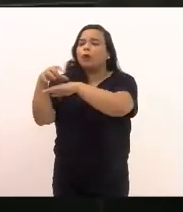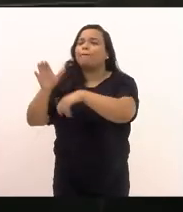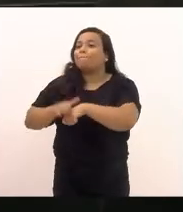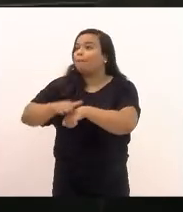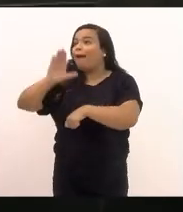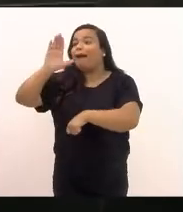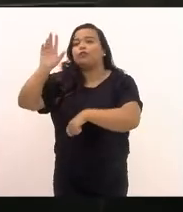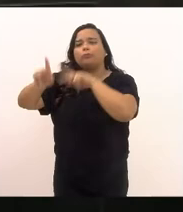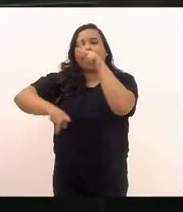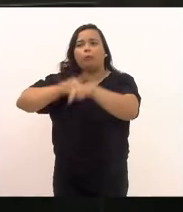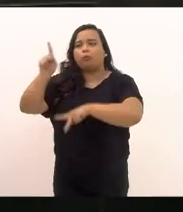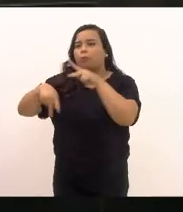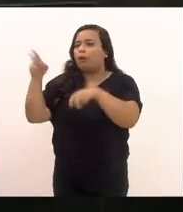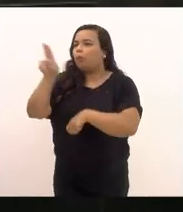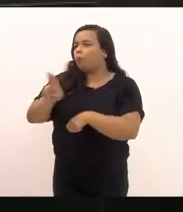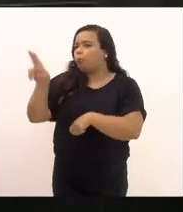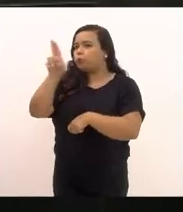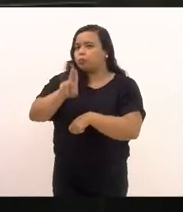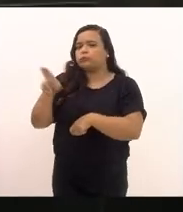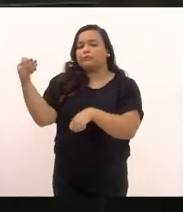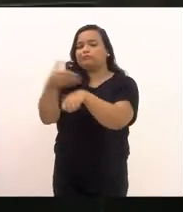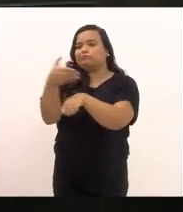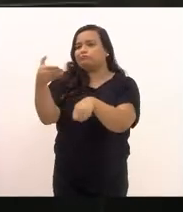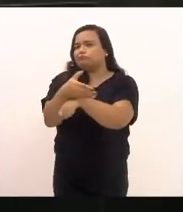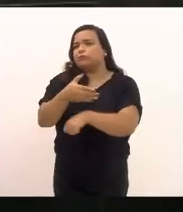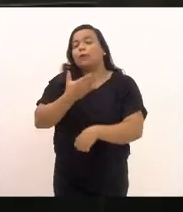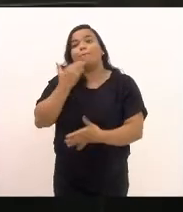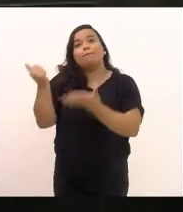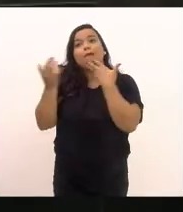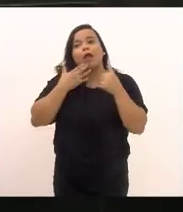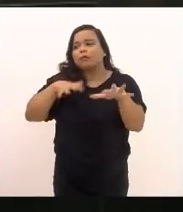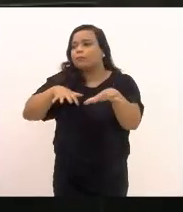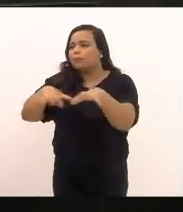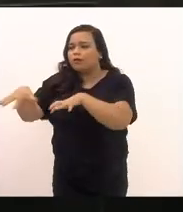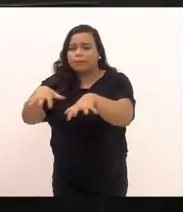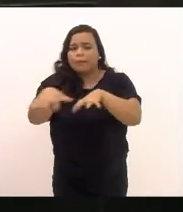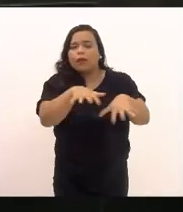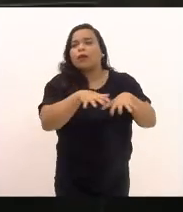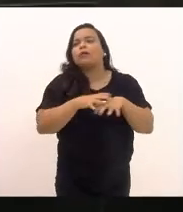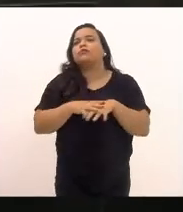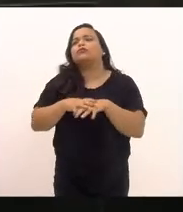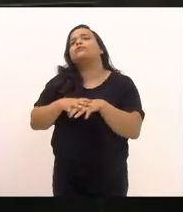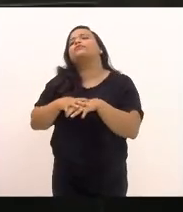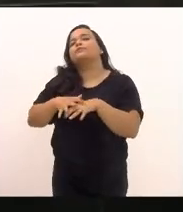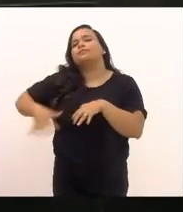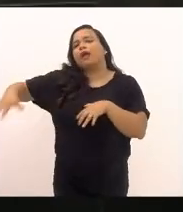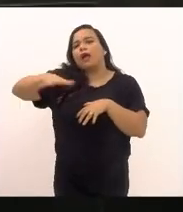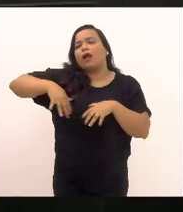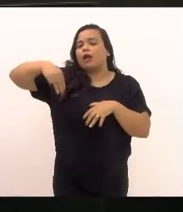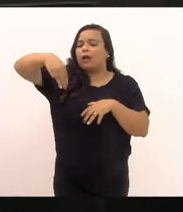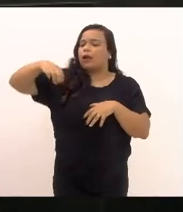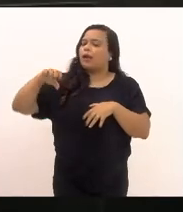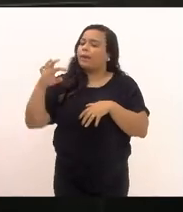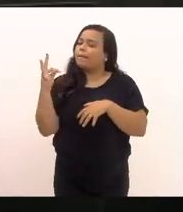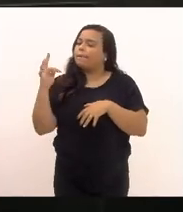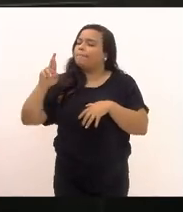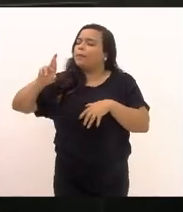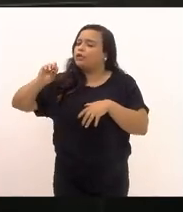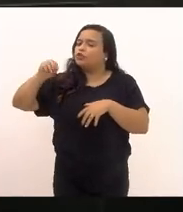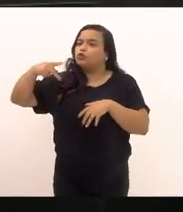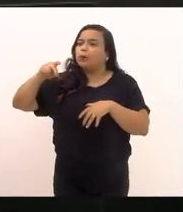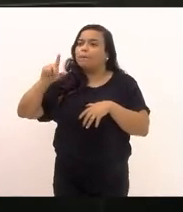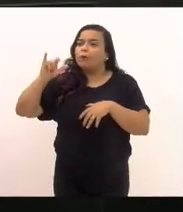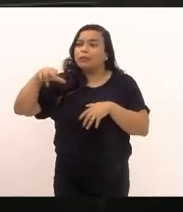A melhoria das condições de mobilidade na região metropolitana do Rio de Janeiro é um dos fatores mais decisivos